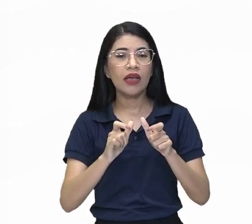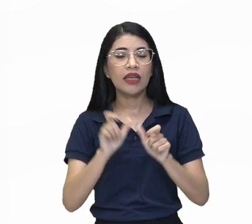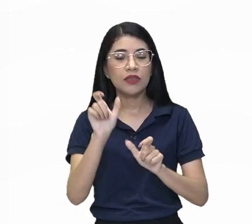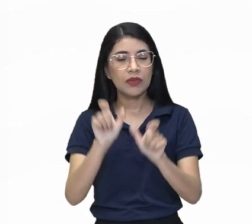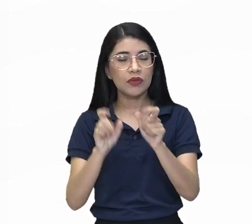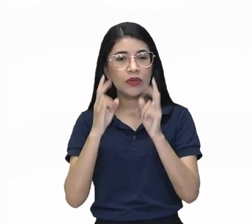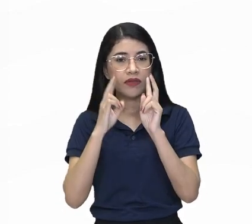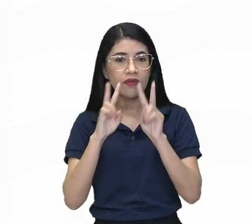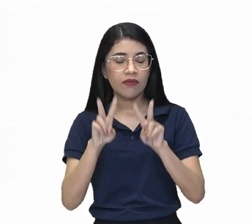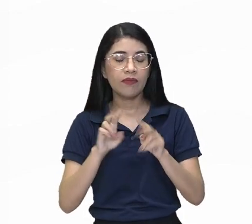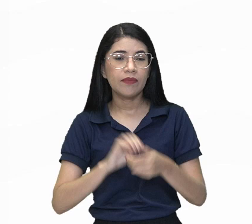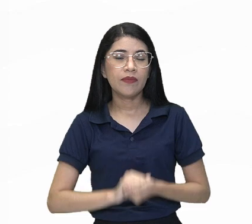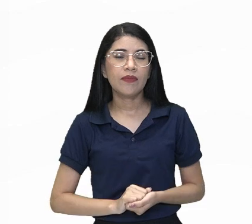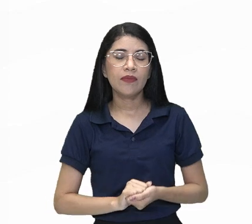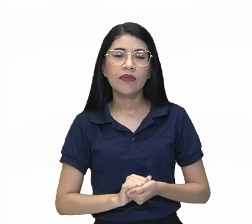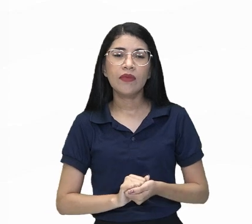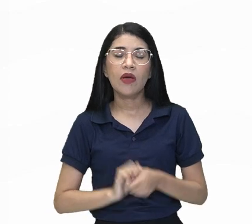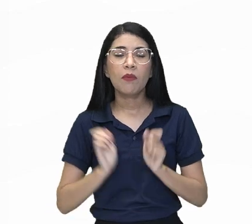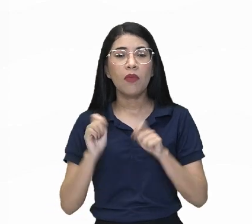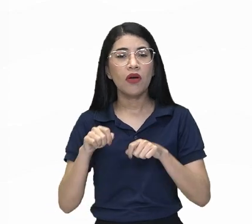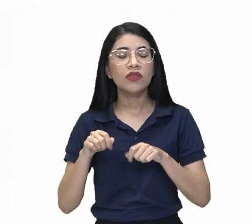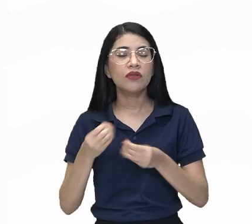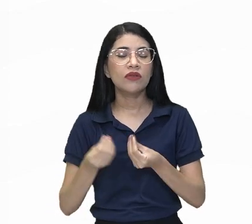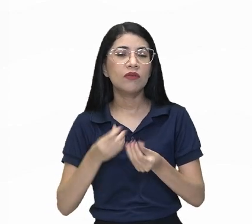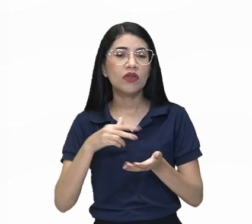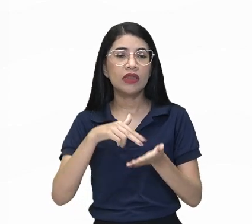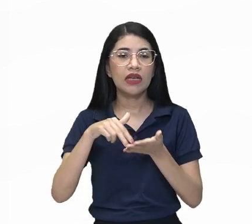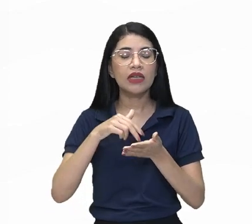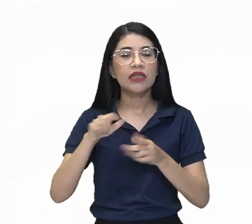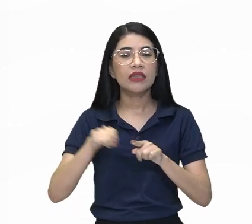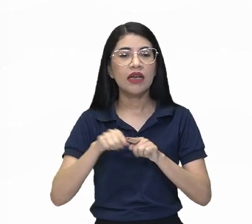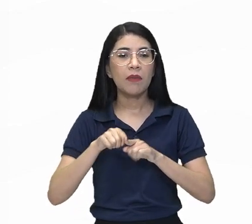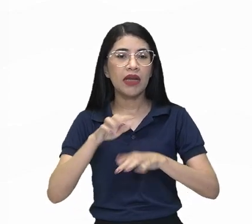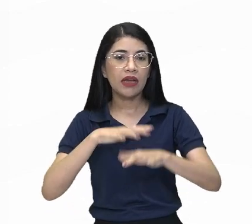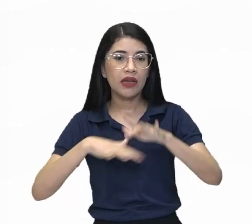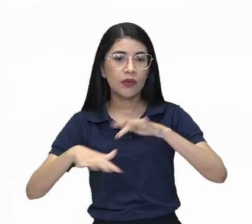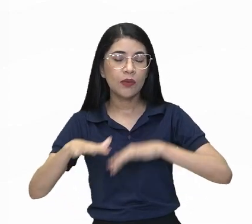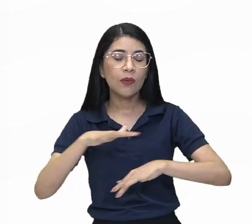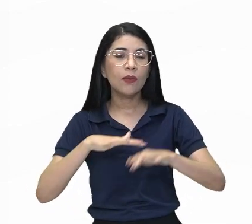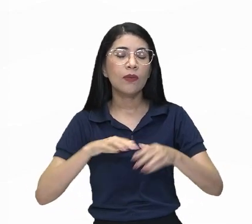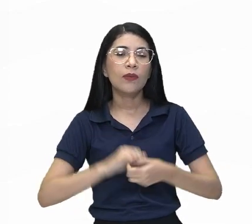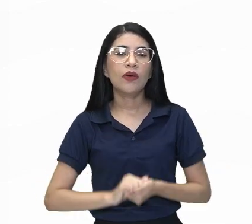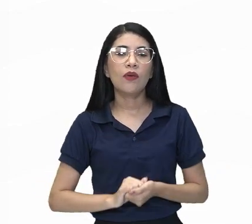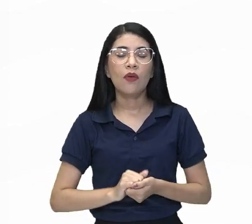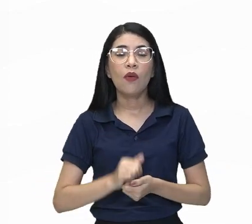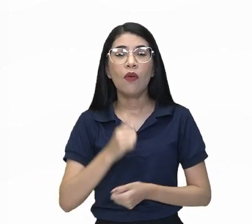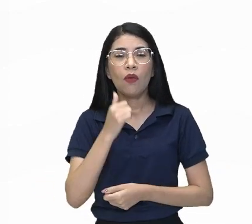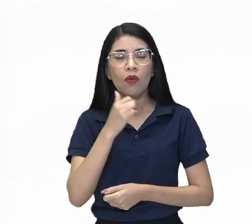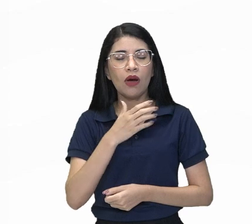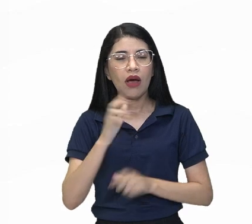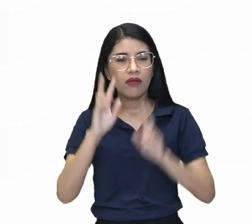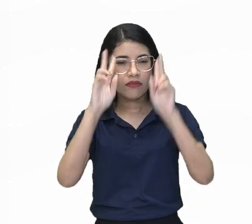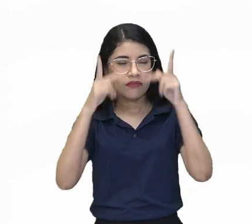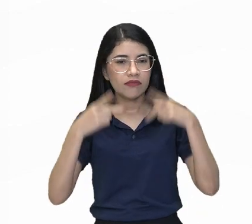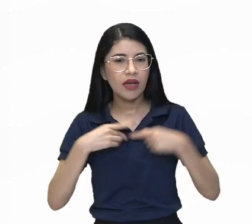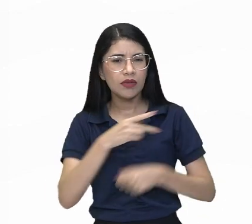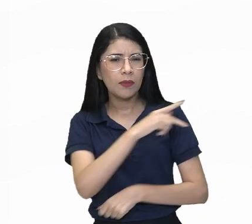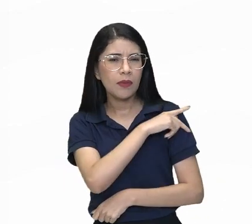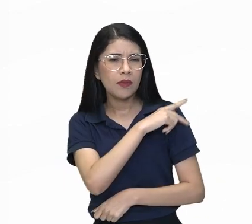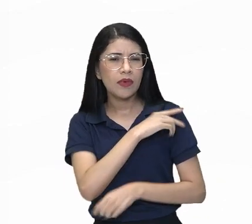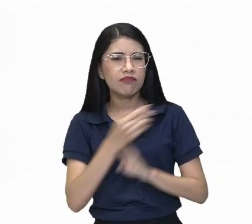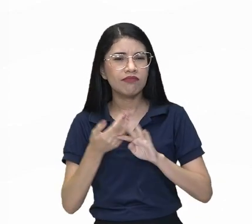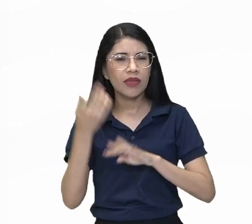vê. Através de danças e rituais, o homem primitivo já fazia teatro para expressar